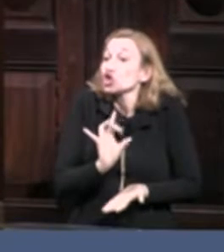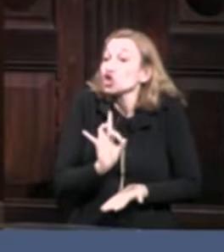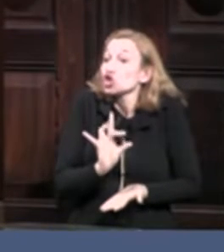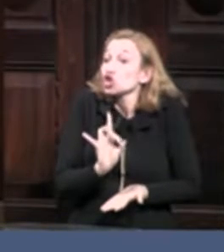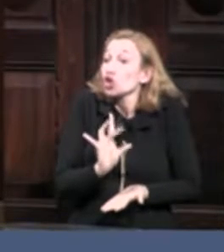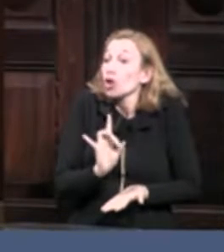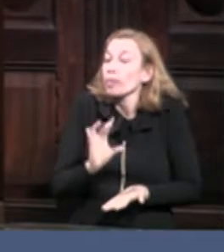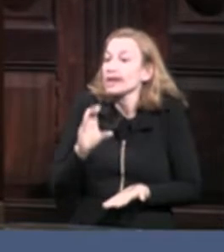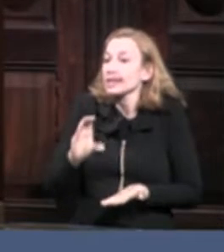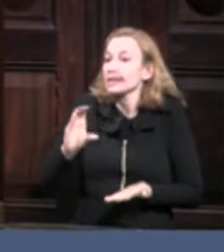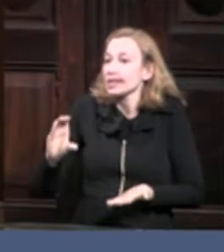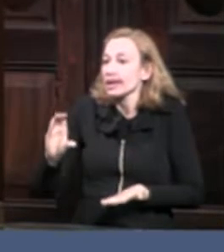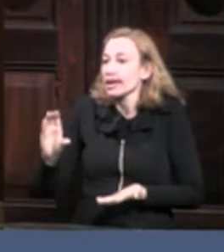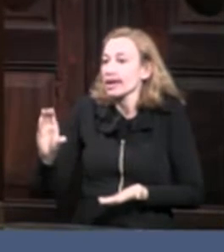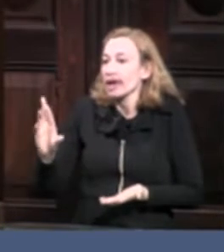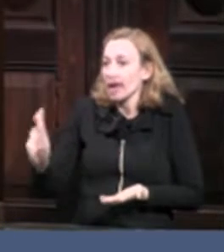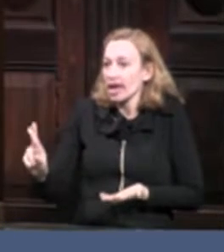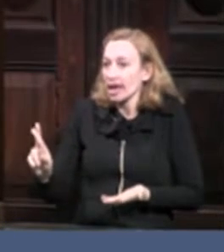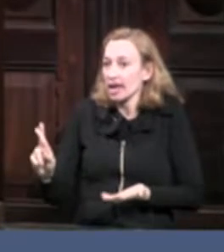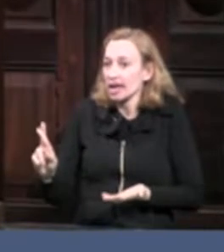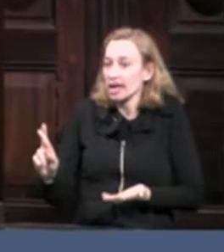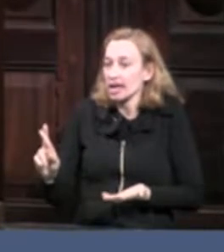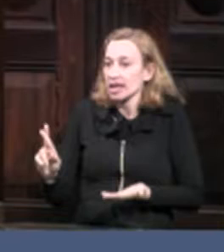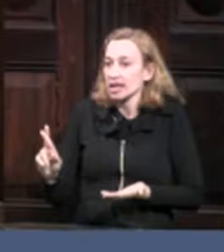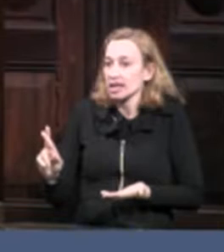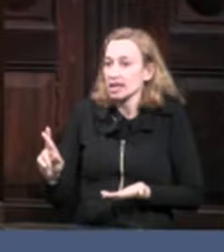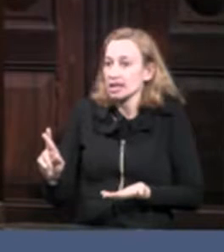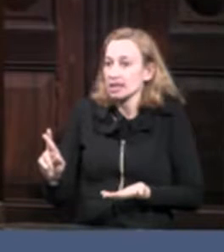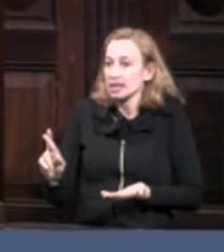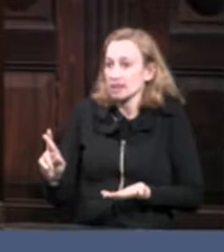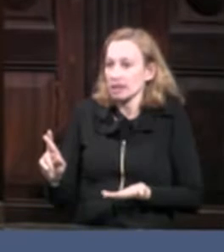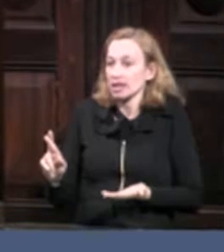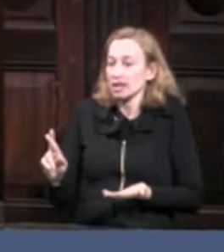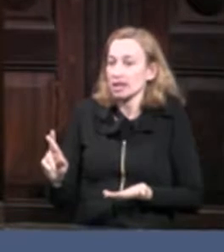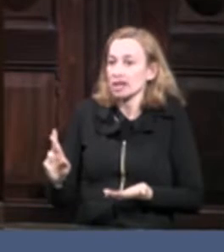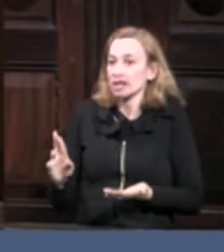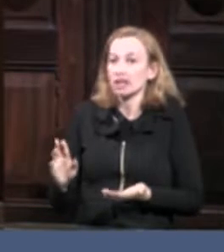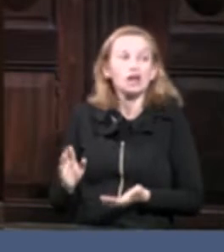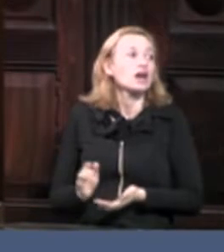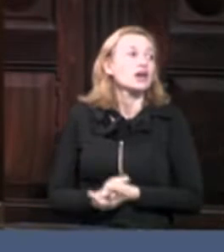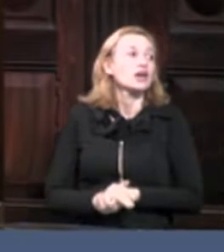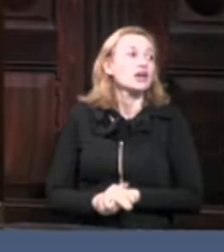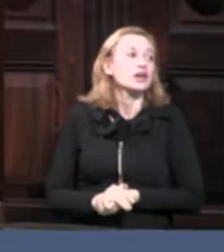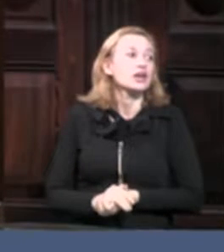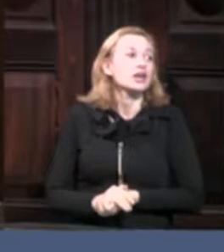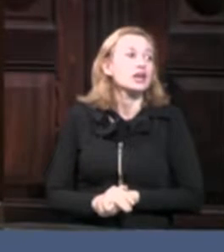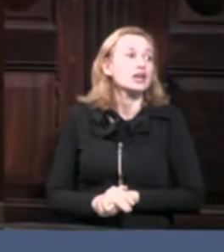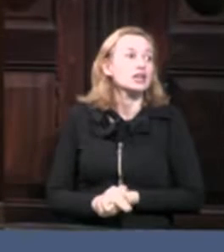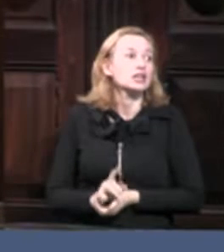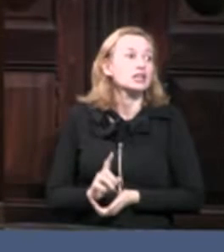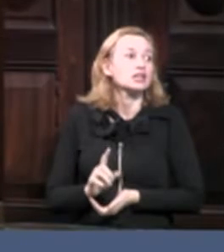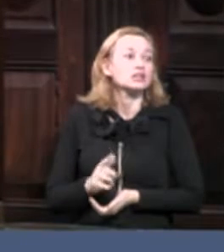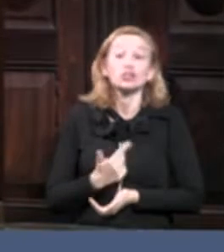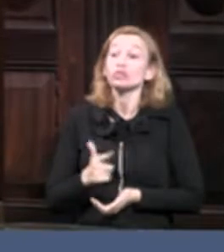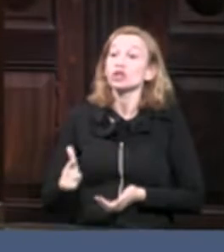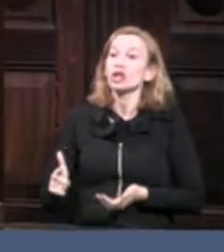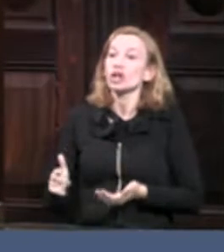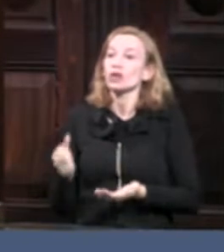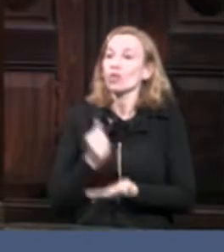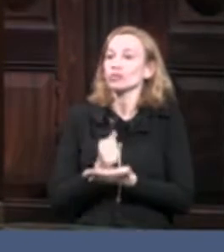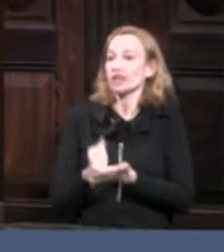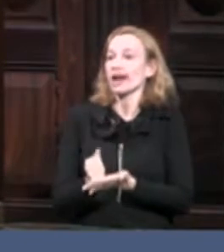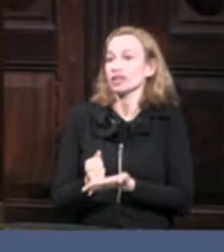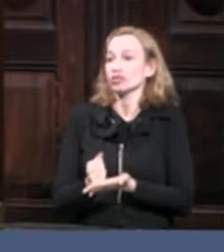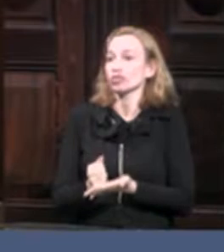de um contrato ainda em vigor com o Estado do Rio de Janeiro. Por isso, nós fizemos uma representação ao Ministério